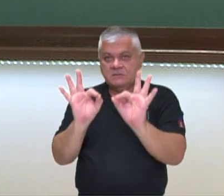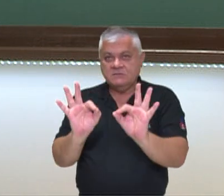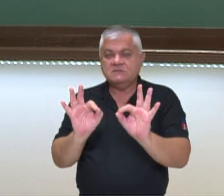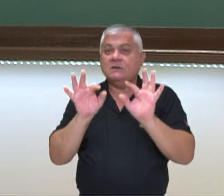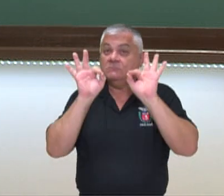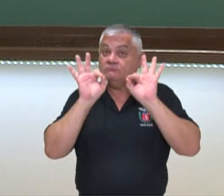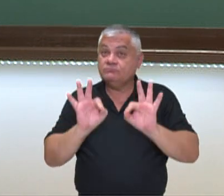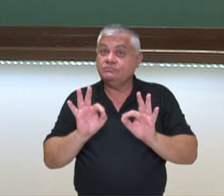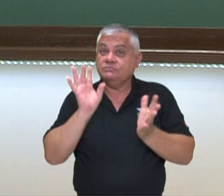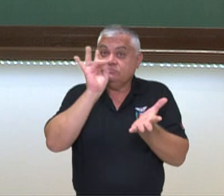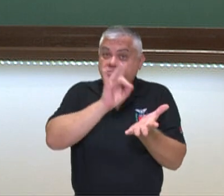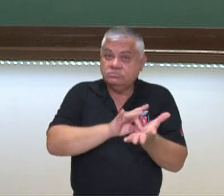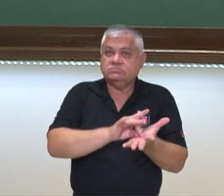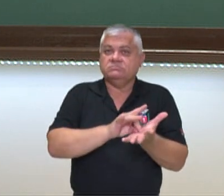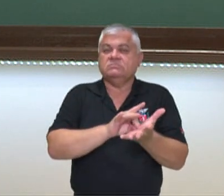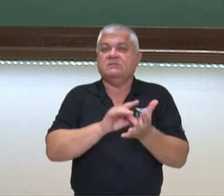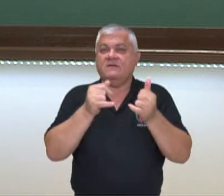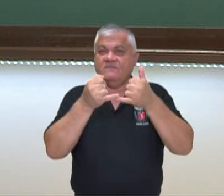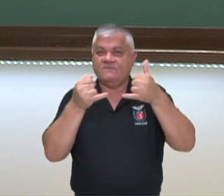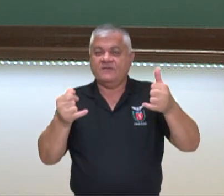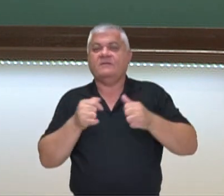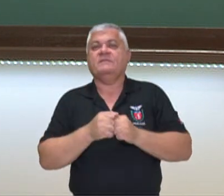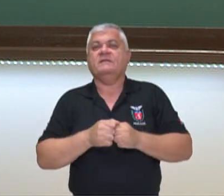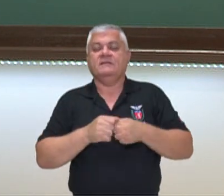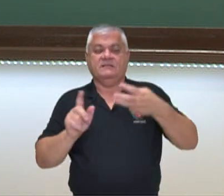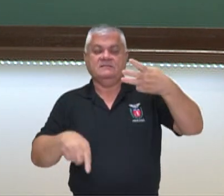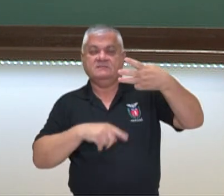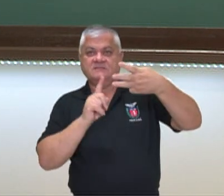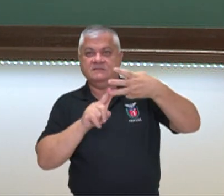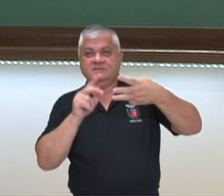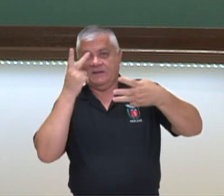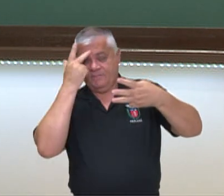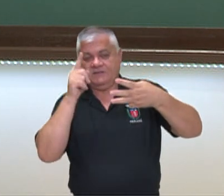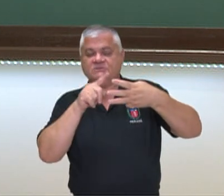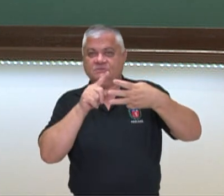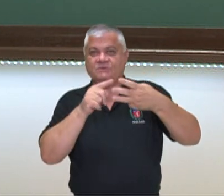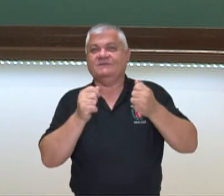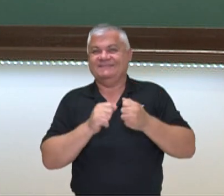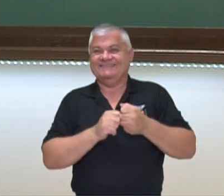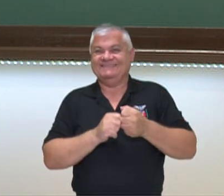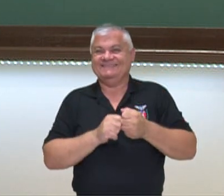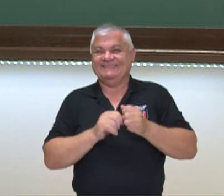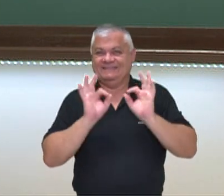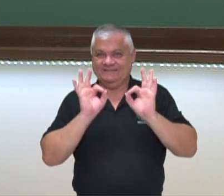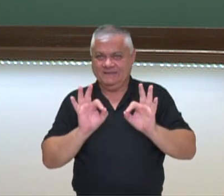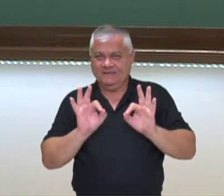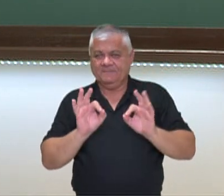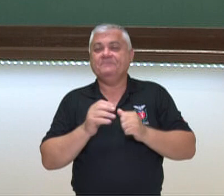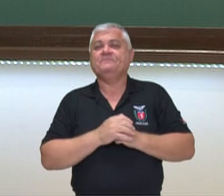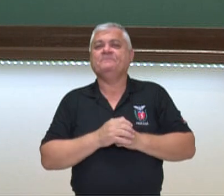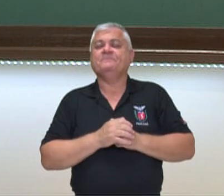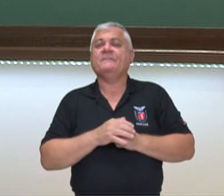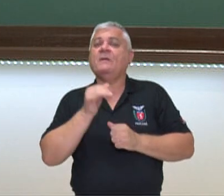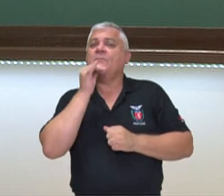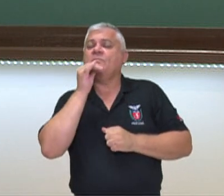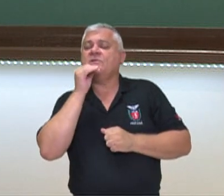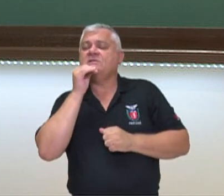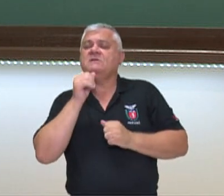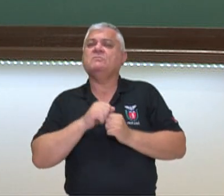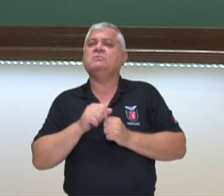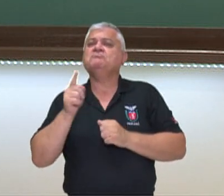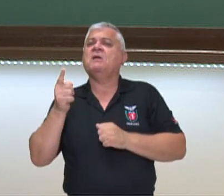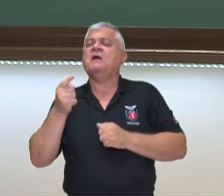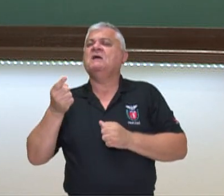forma afirmativa às terceiras pessoas, que causa um pouquinho mais de confusão. Na negativa e na